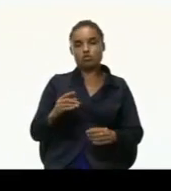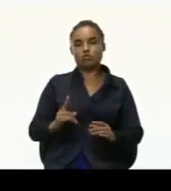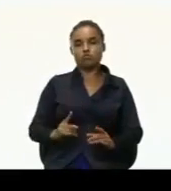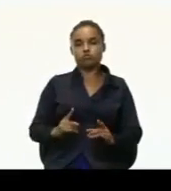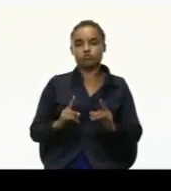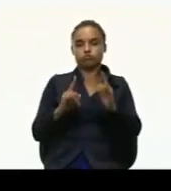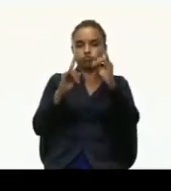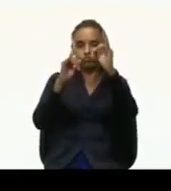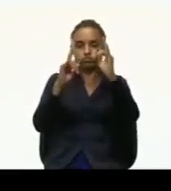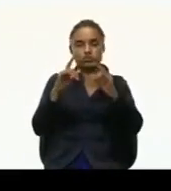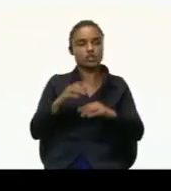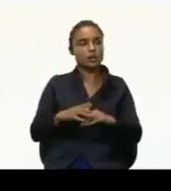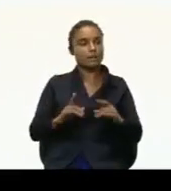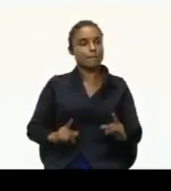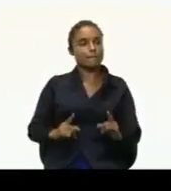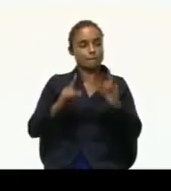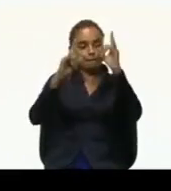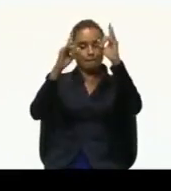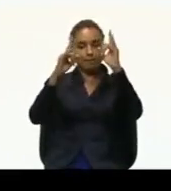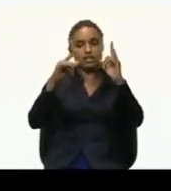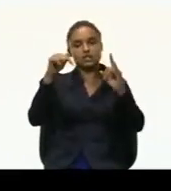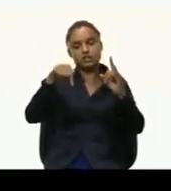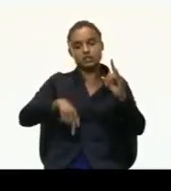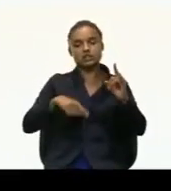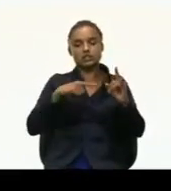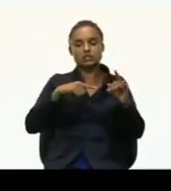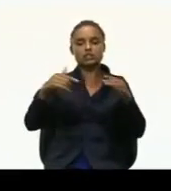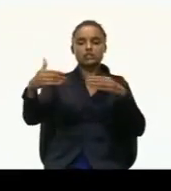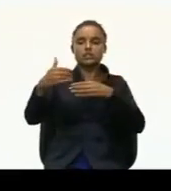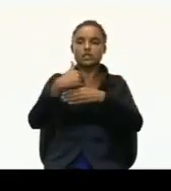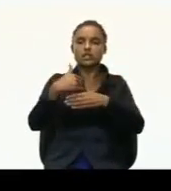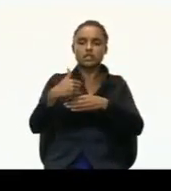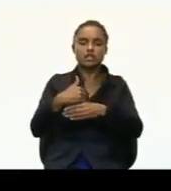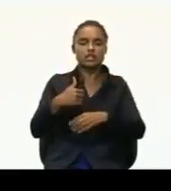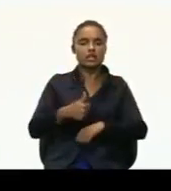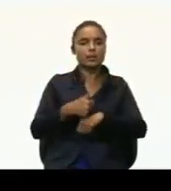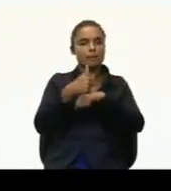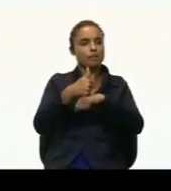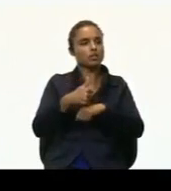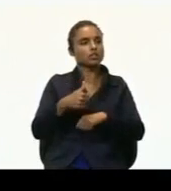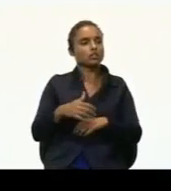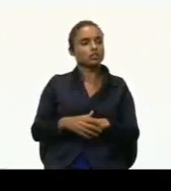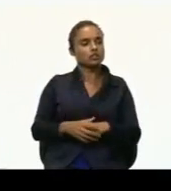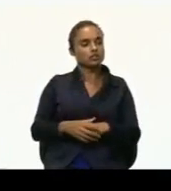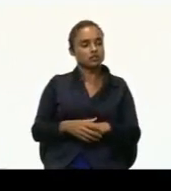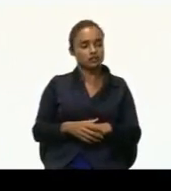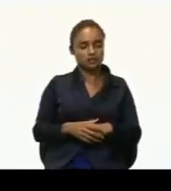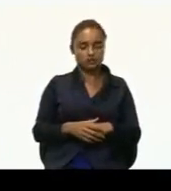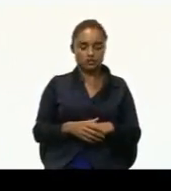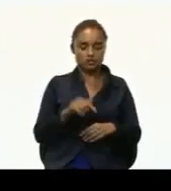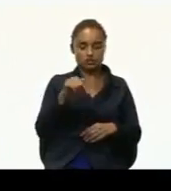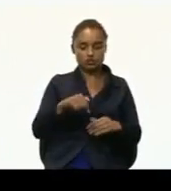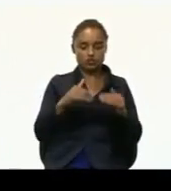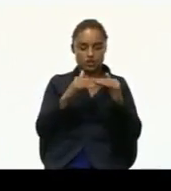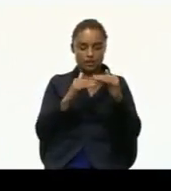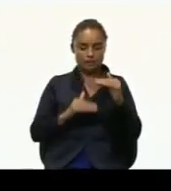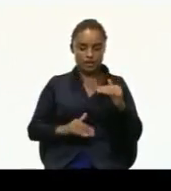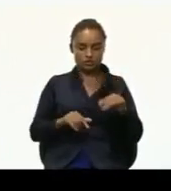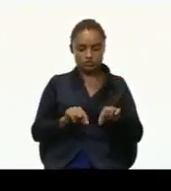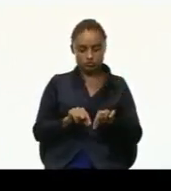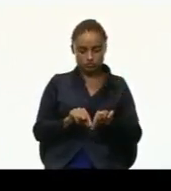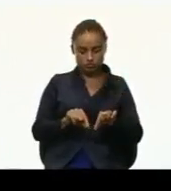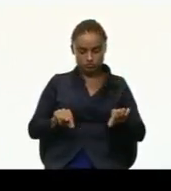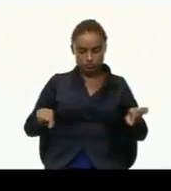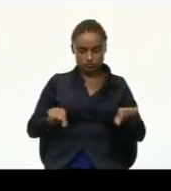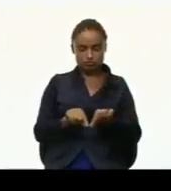que você determine a entrada principal. Vamos fazer a entrada principal na parte aqui de baixo. Tá? Então,